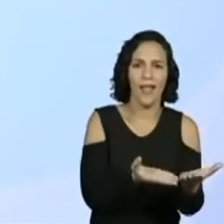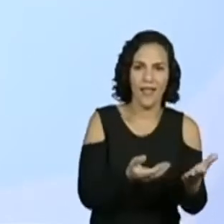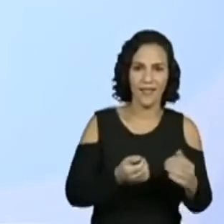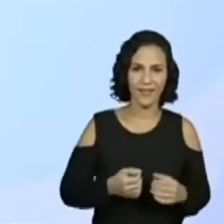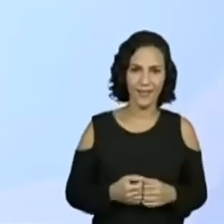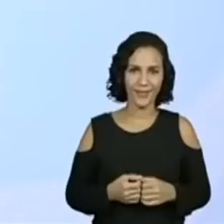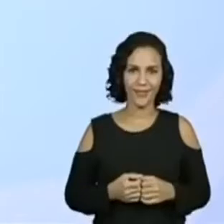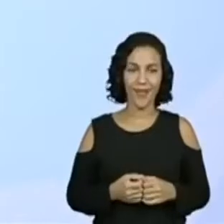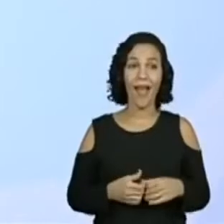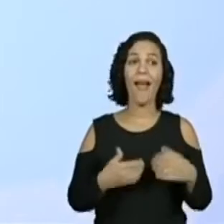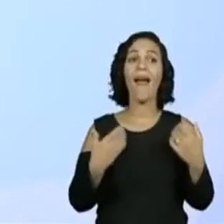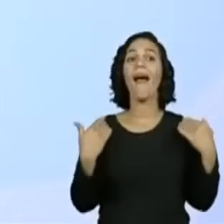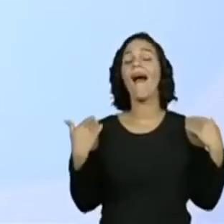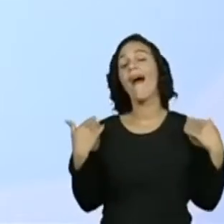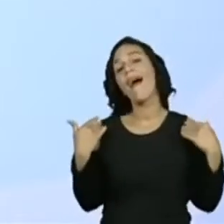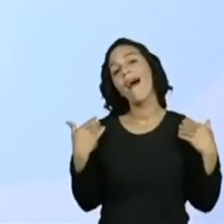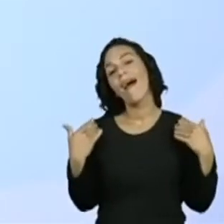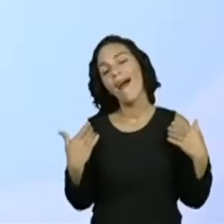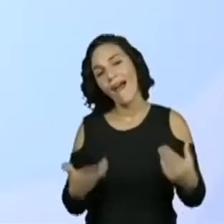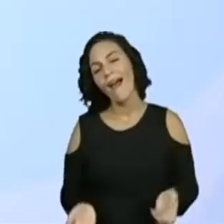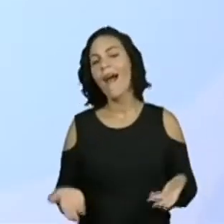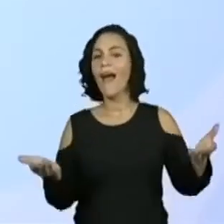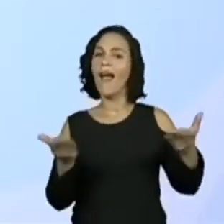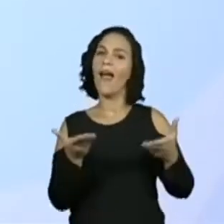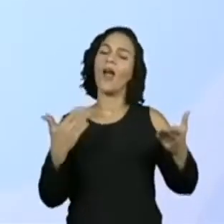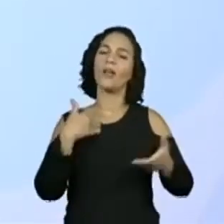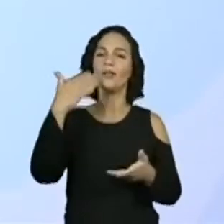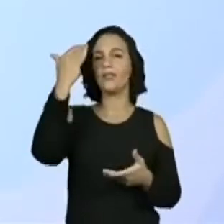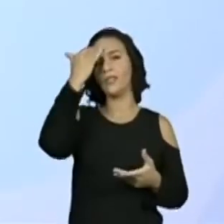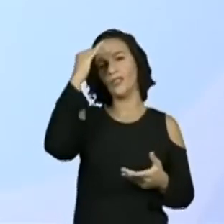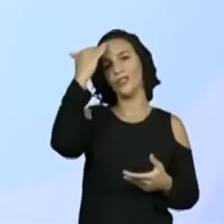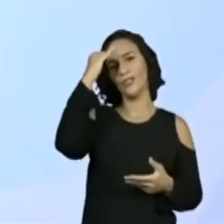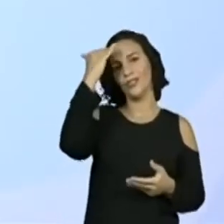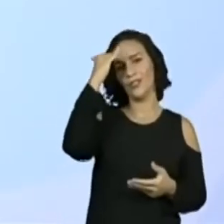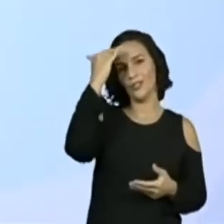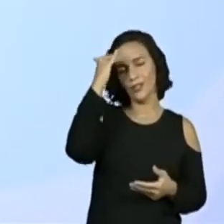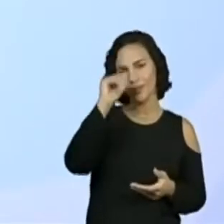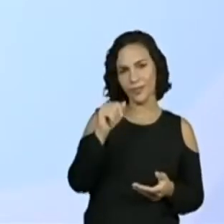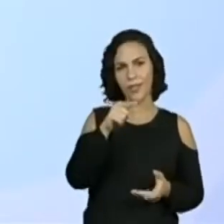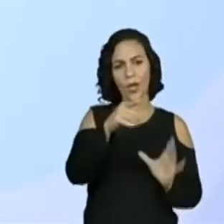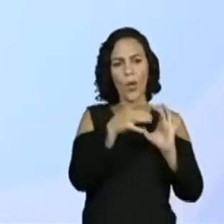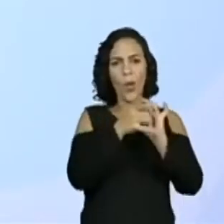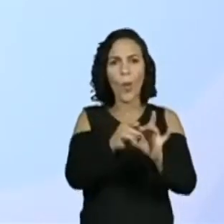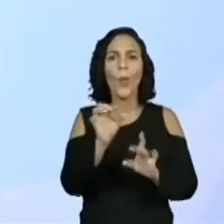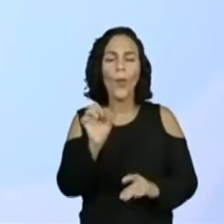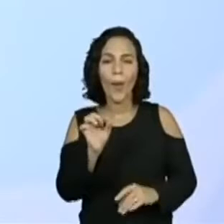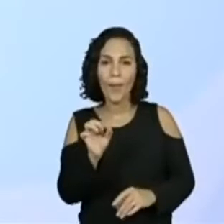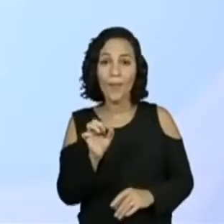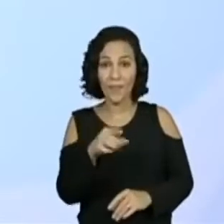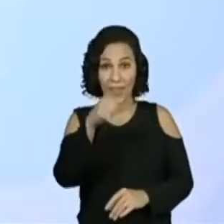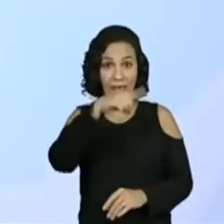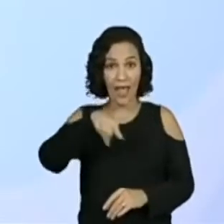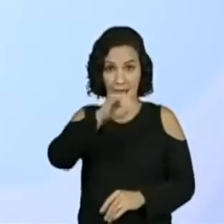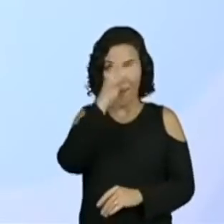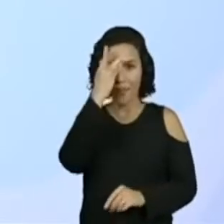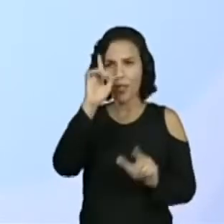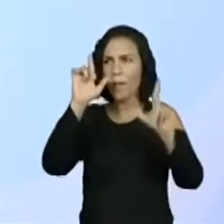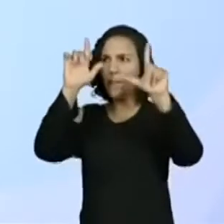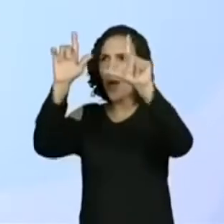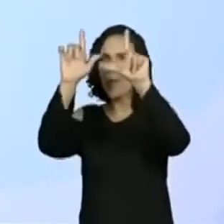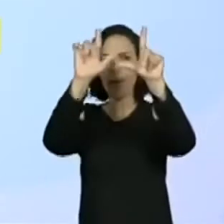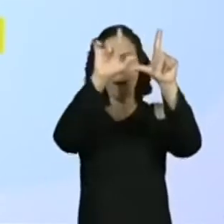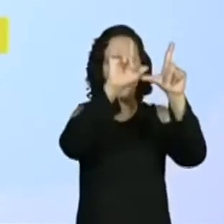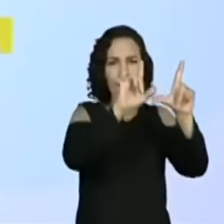Agora eu consigo saber que contexto são essas pessoas. Então, na verdade, isso é